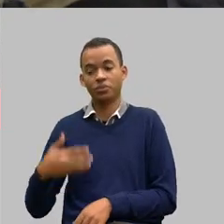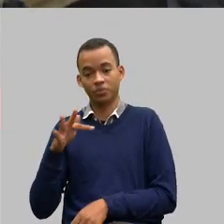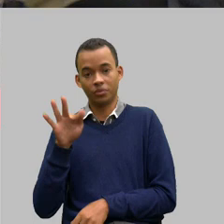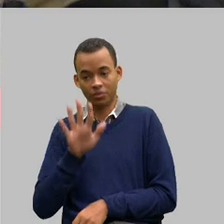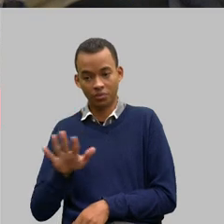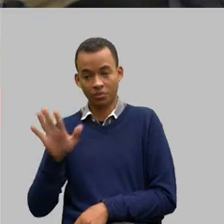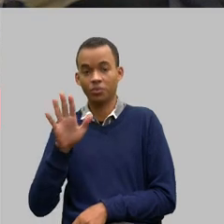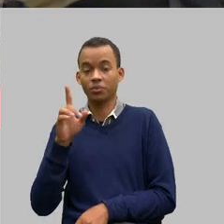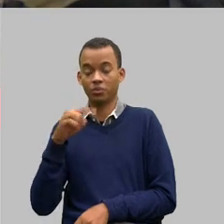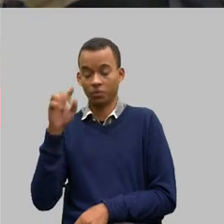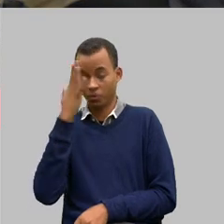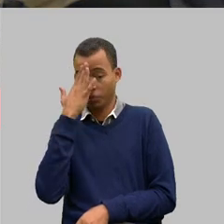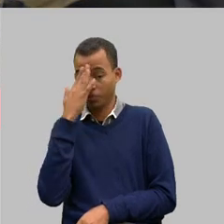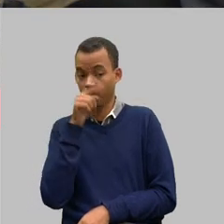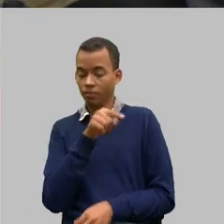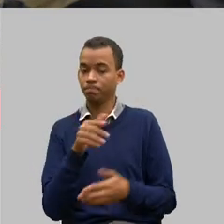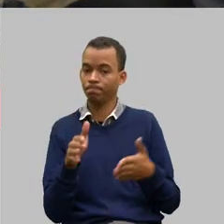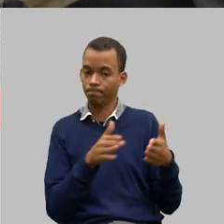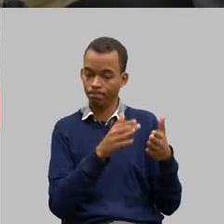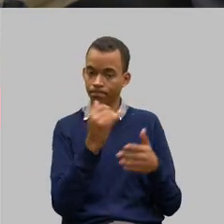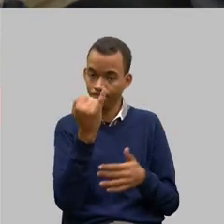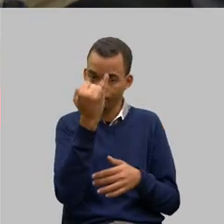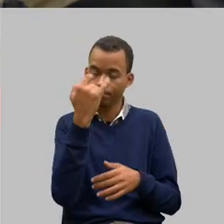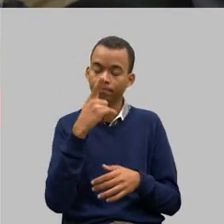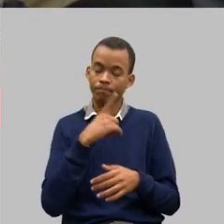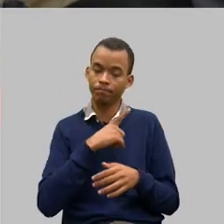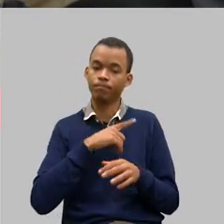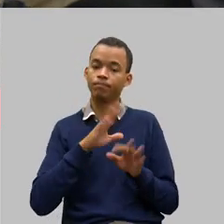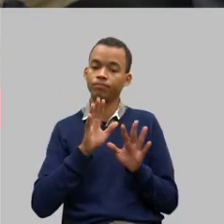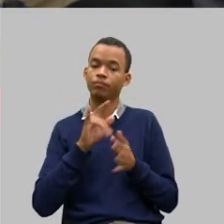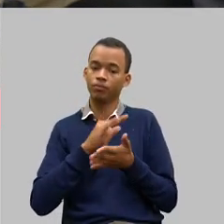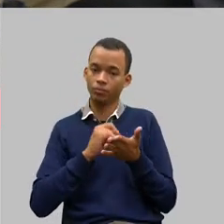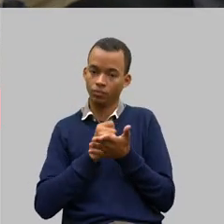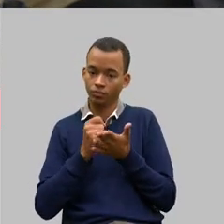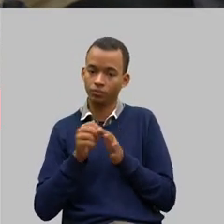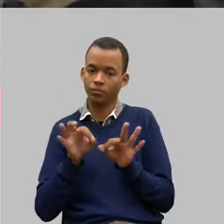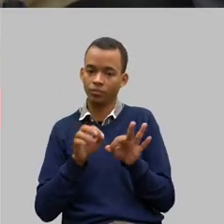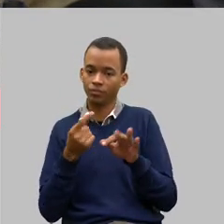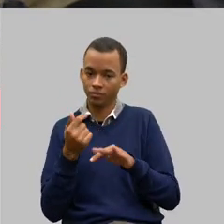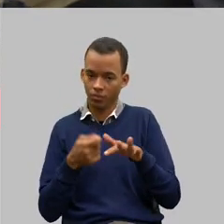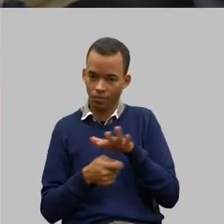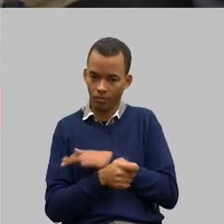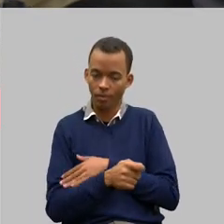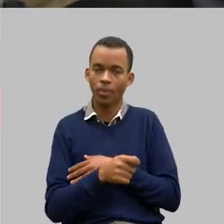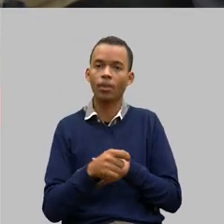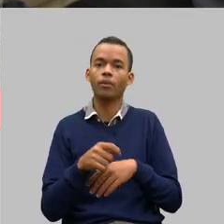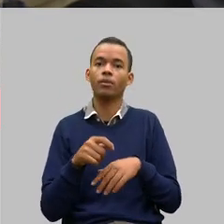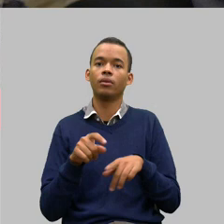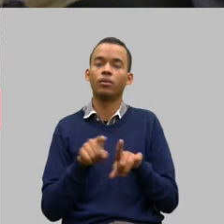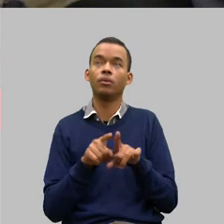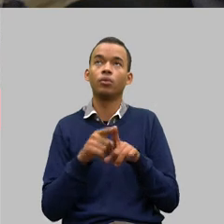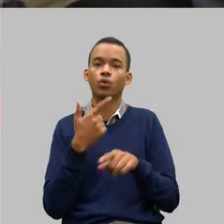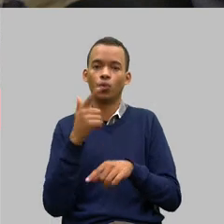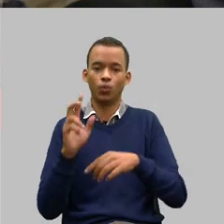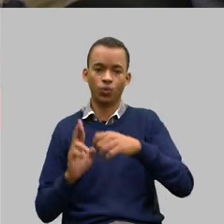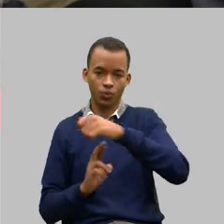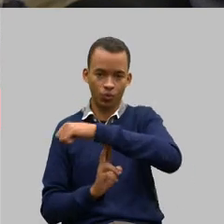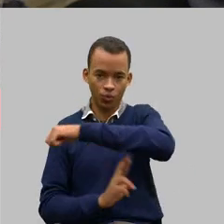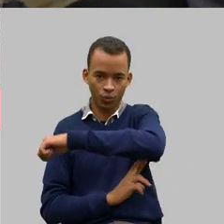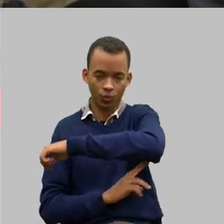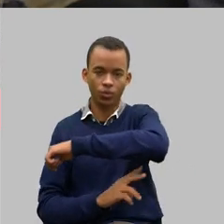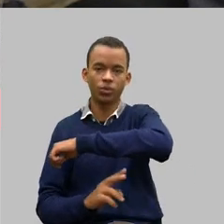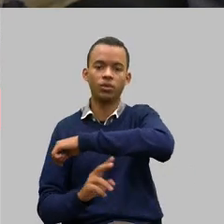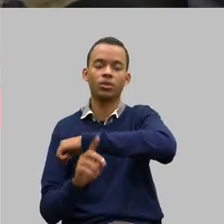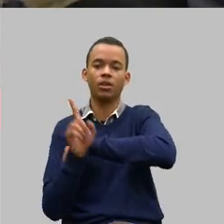o caminho aí de ter os recursos Então vamos fazer e construir esse caminho a ponte de cor de Islândia aí qualquer coisa Rodrigo você